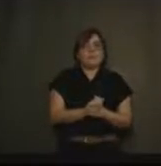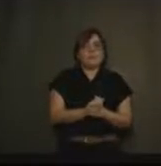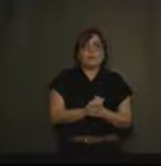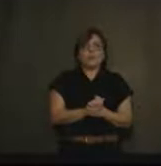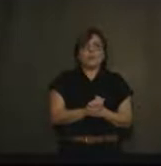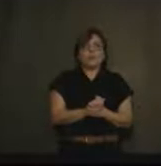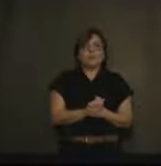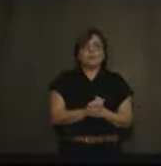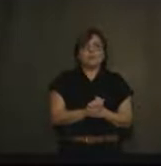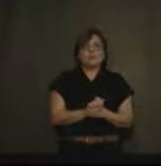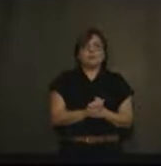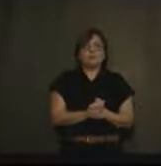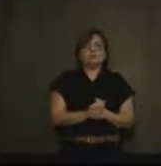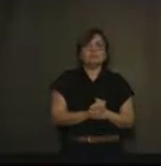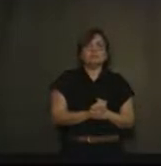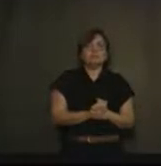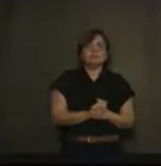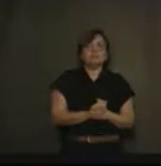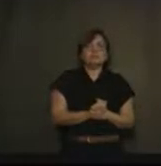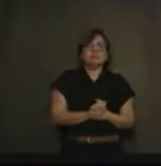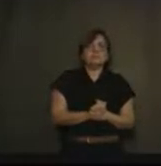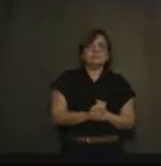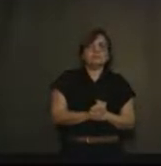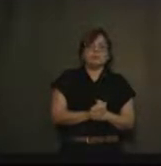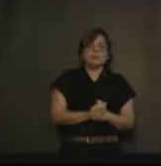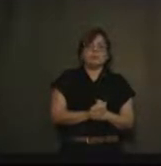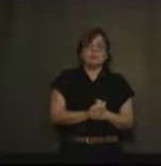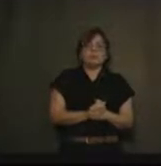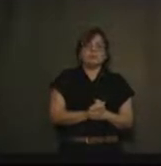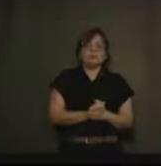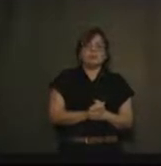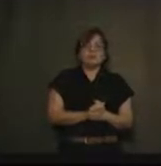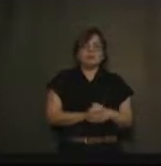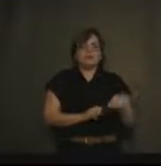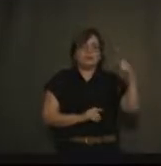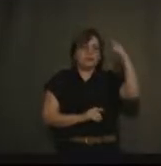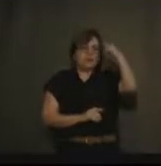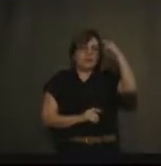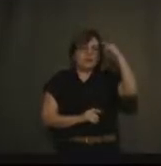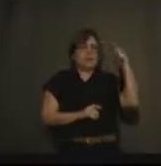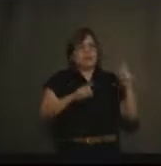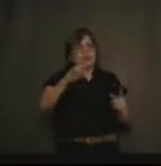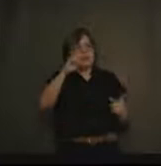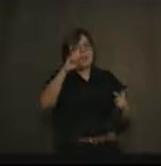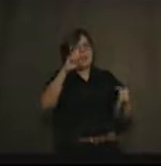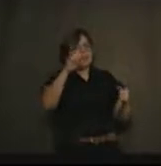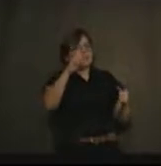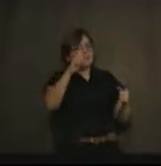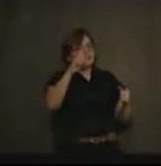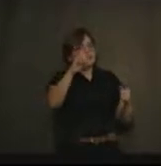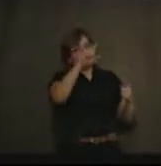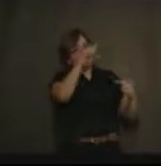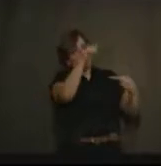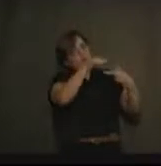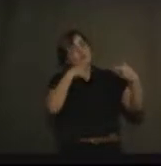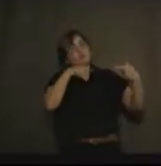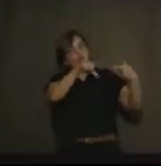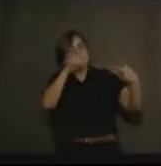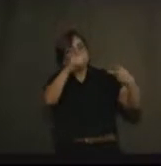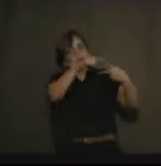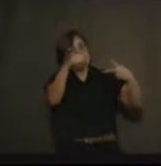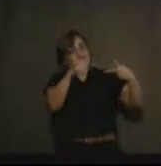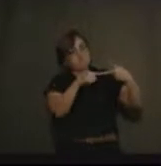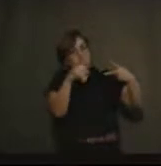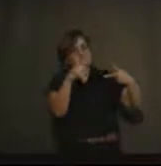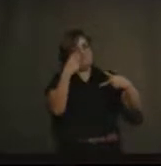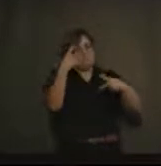contado a mesma história para Weierstrass. Tá? Então, foi uma maneira de se acalmar um pouco o Kronecker, mas de fato...